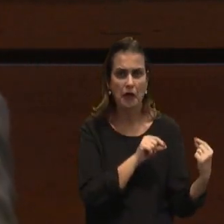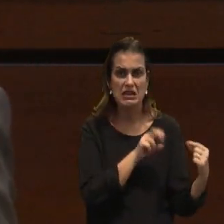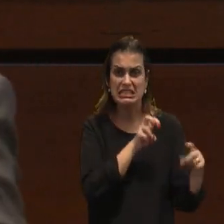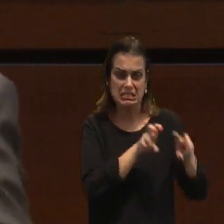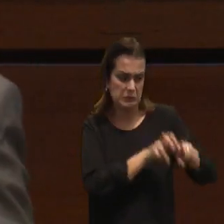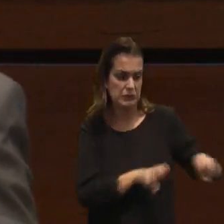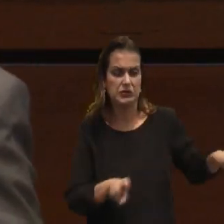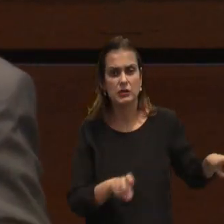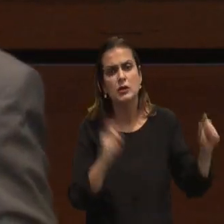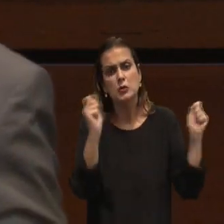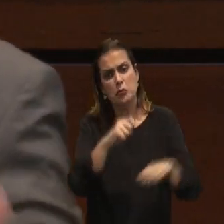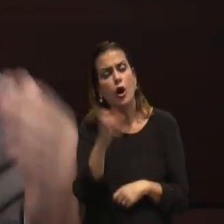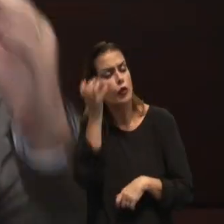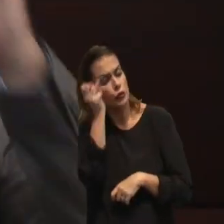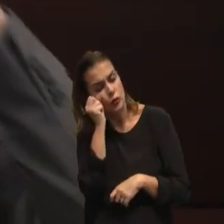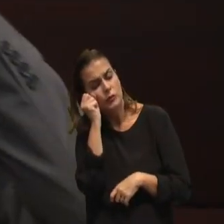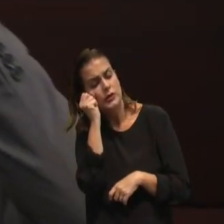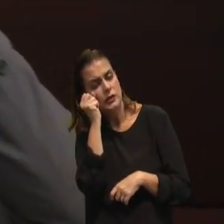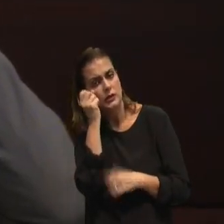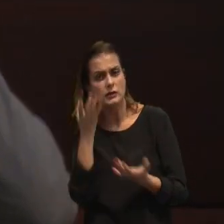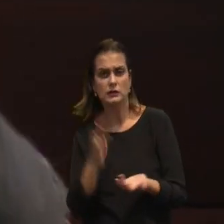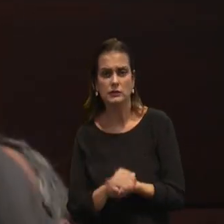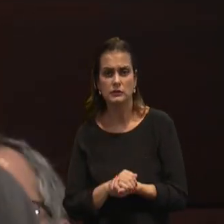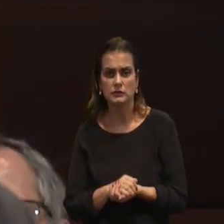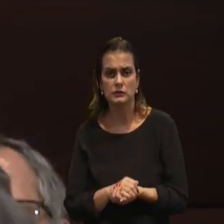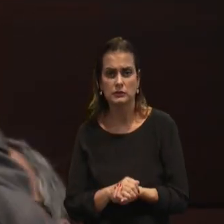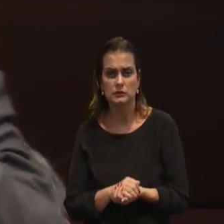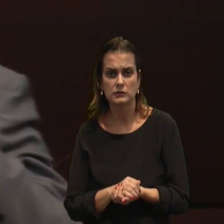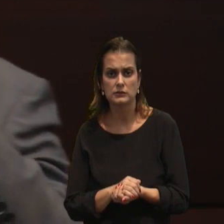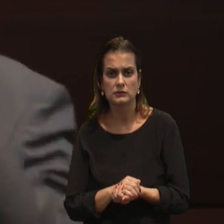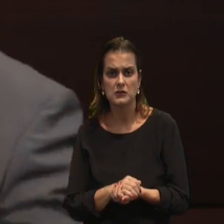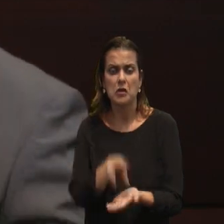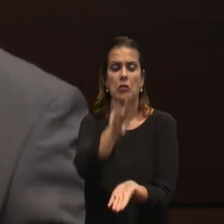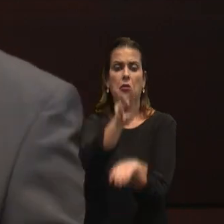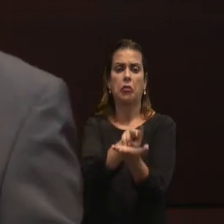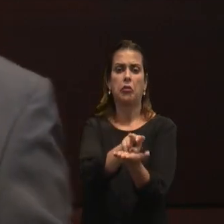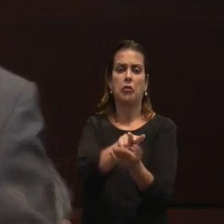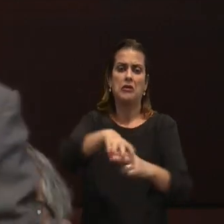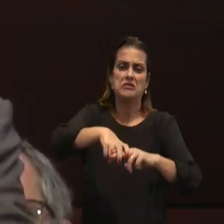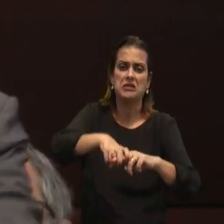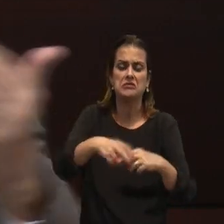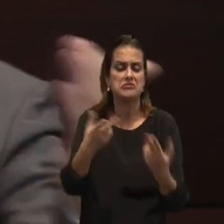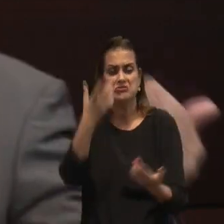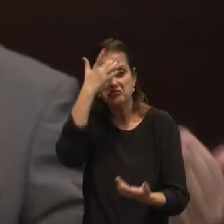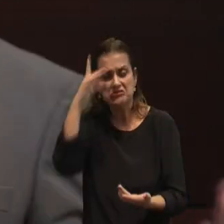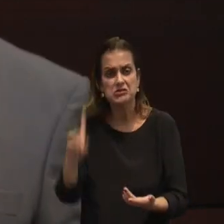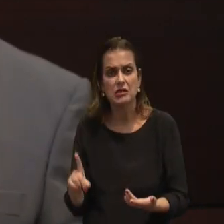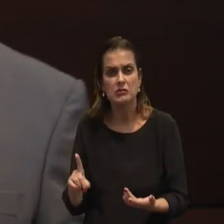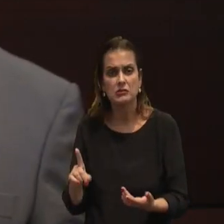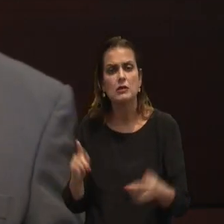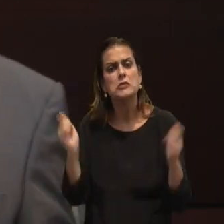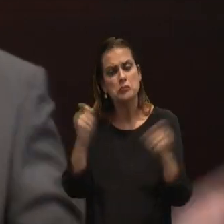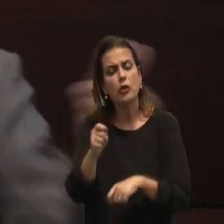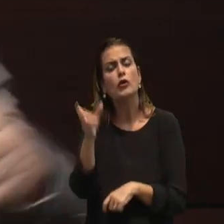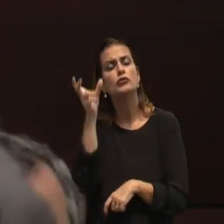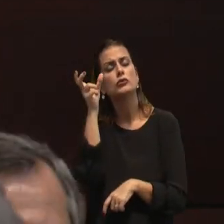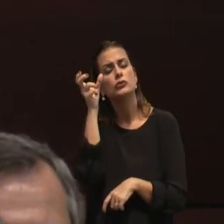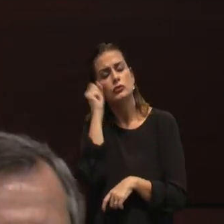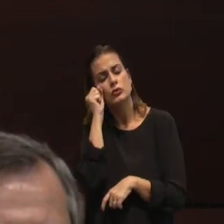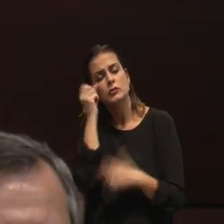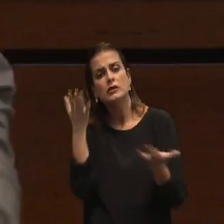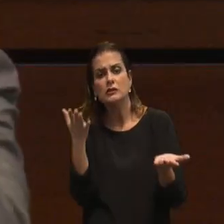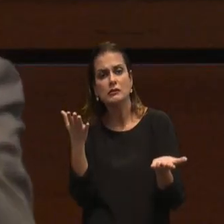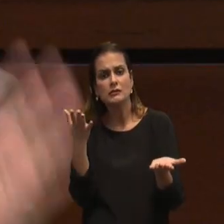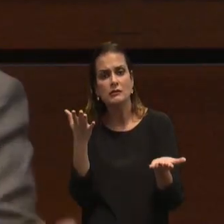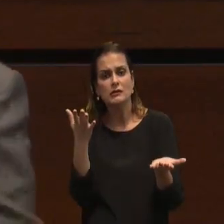pode até dormir. A posição pode estar muito confortável e você dormir durante o culto. O que não se